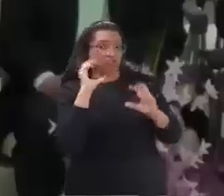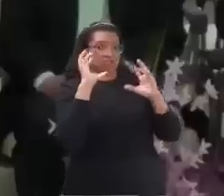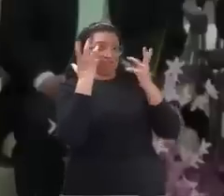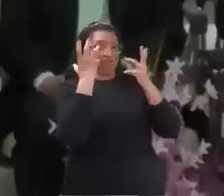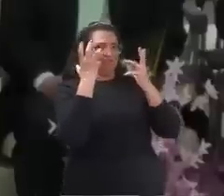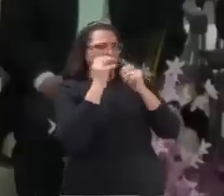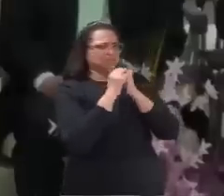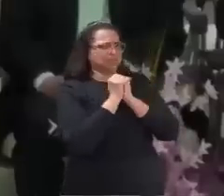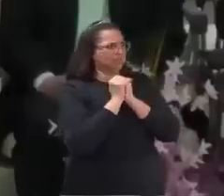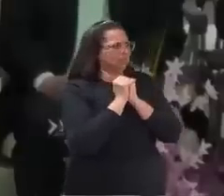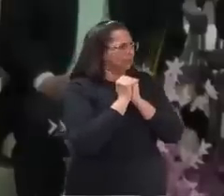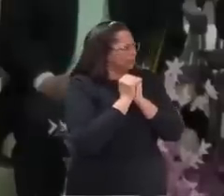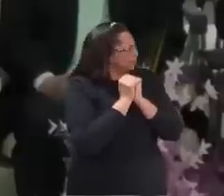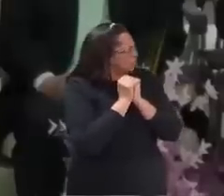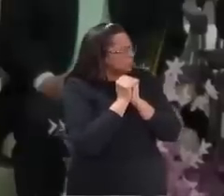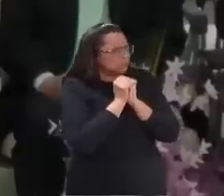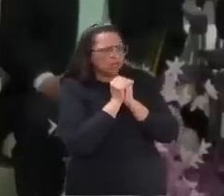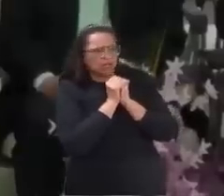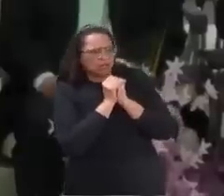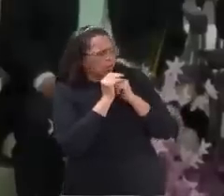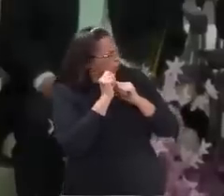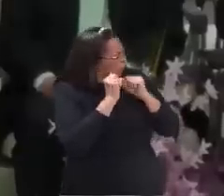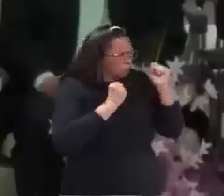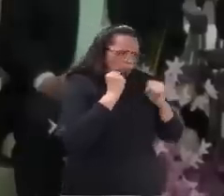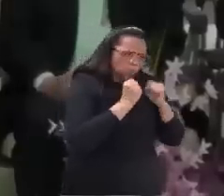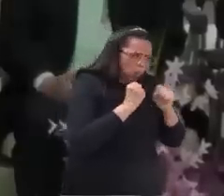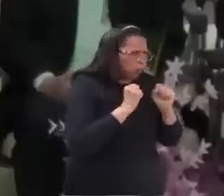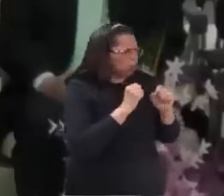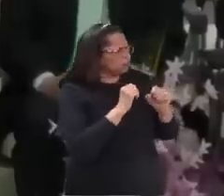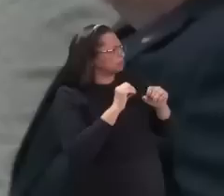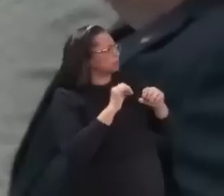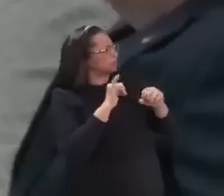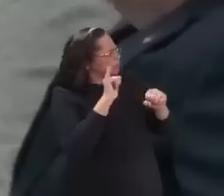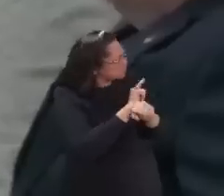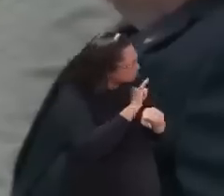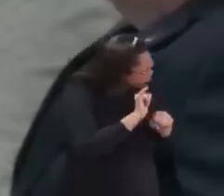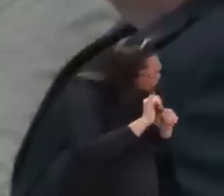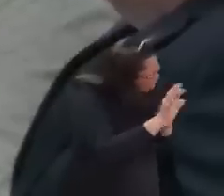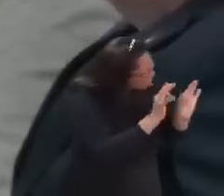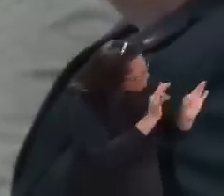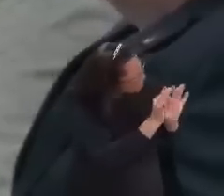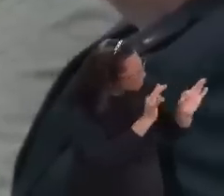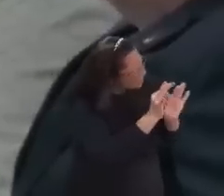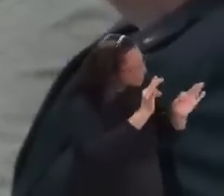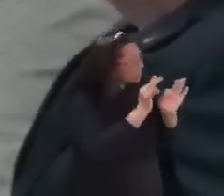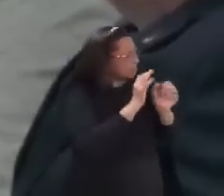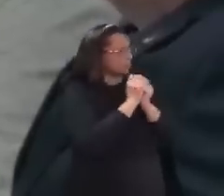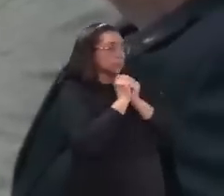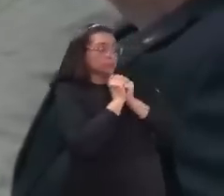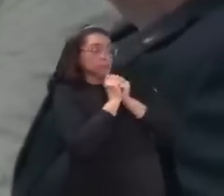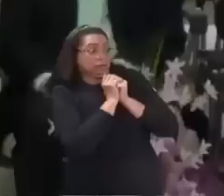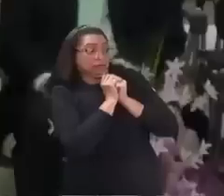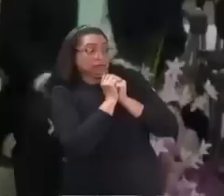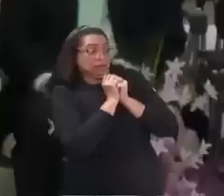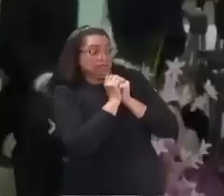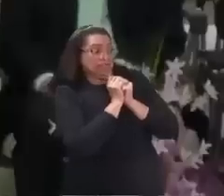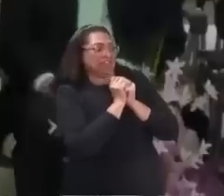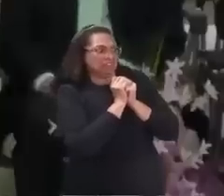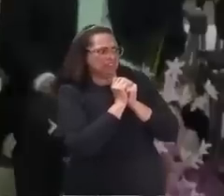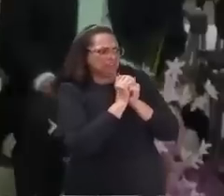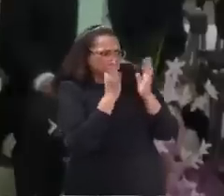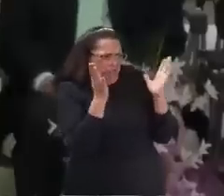no dia da pressão. Quando o diabo diz, hoje eu venço ela, hoje eu vou fazer ela nem para o culto ir, parece que ela já levanta com o